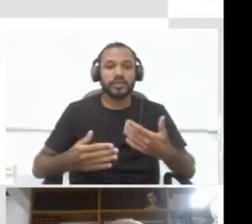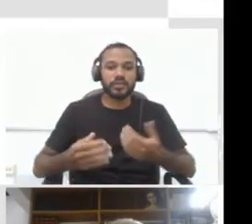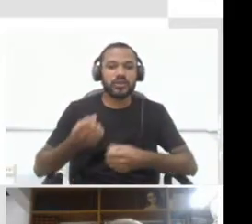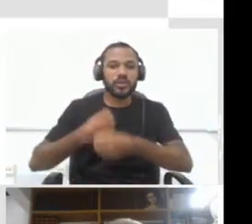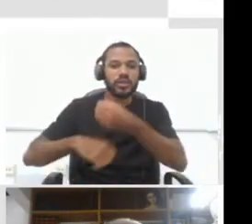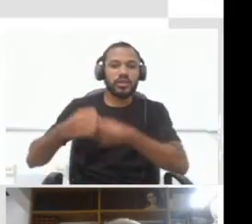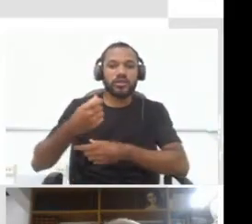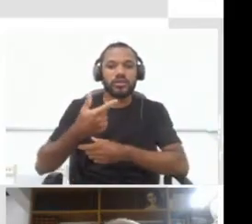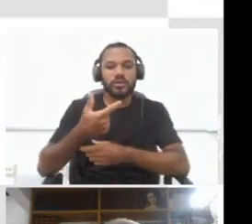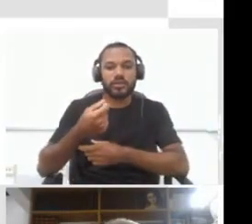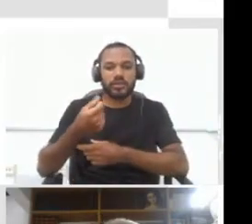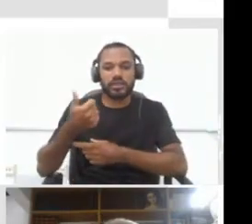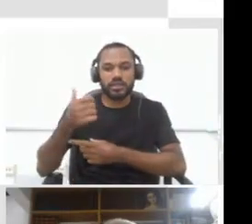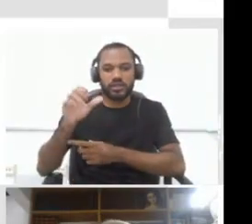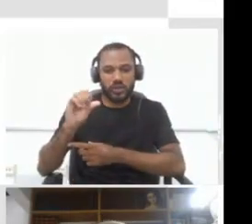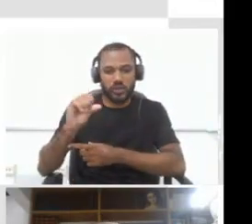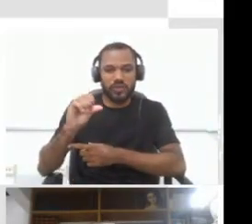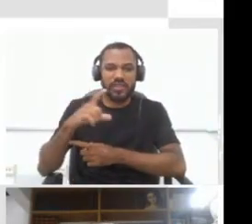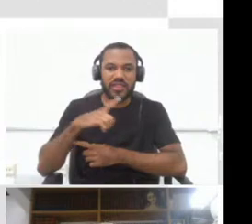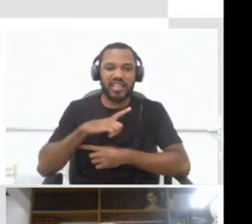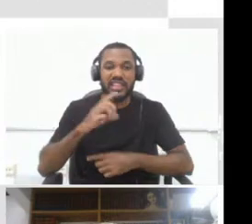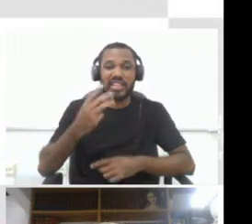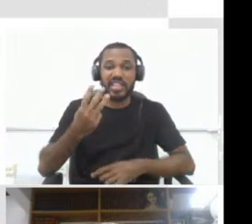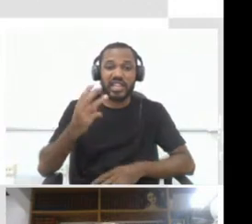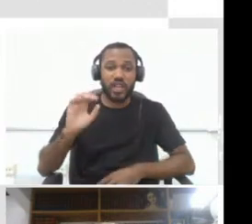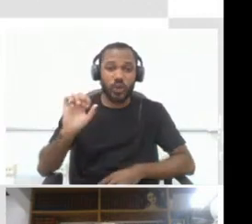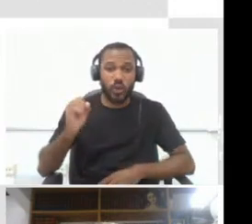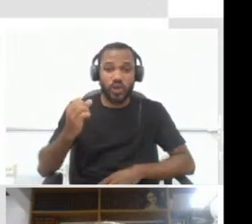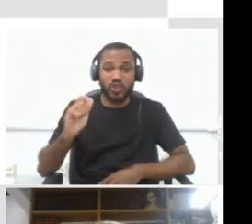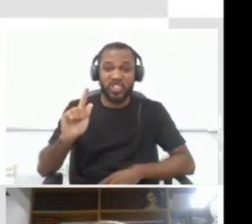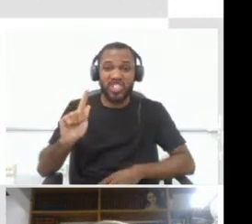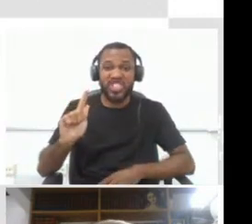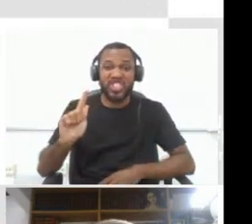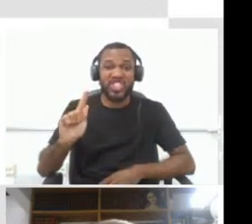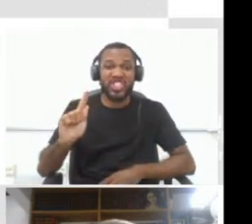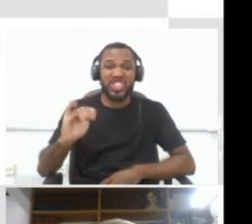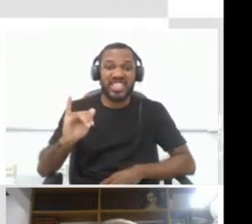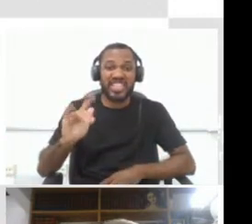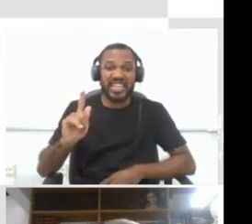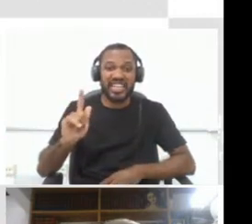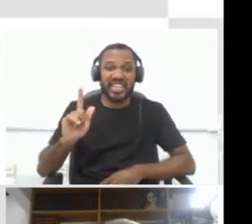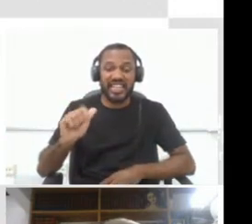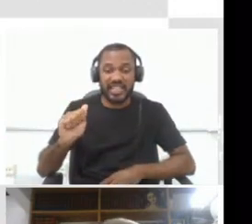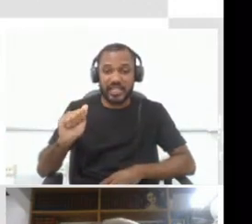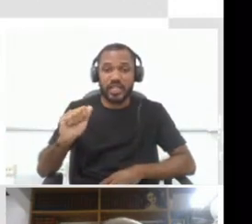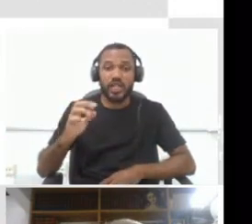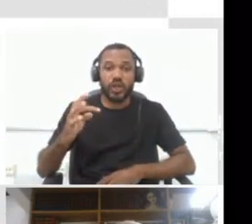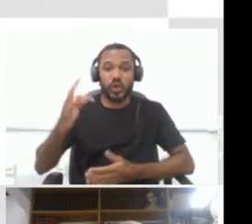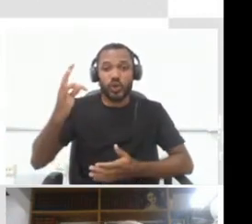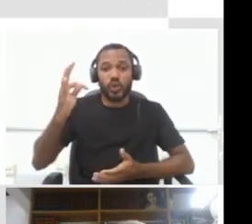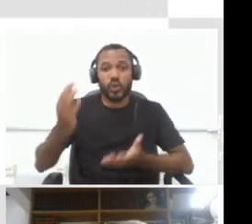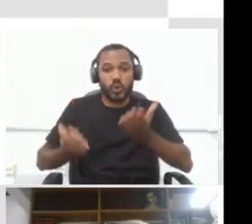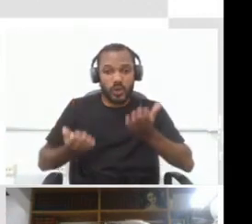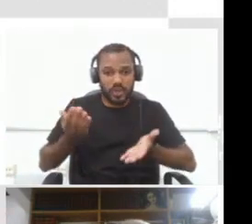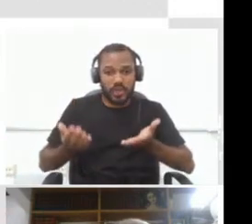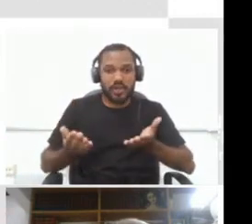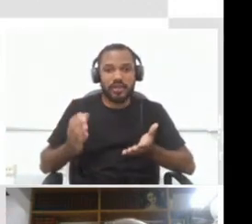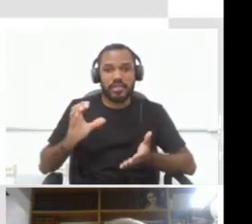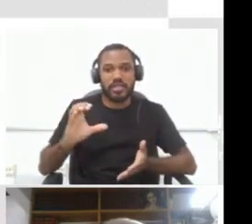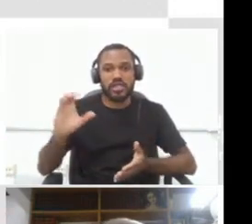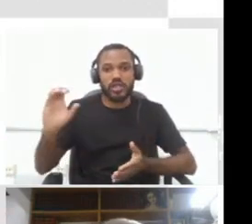tínhamos emitido 38 gigatoneladas, ou seja, bilhões de toneladas de CO2 equivalente. Mais uma